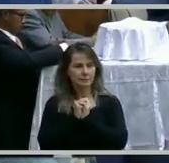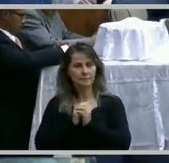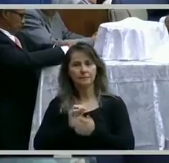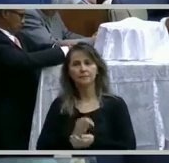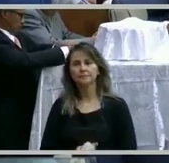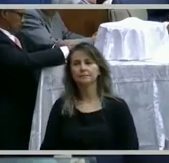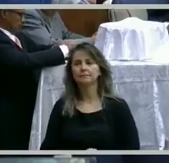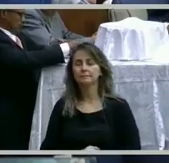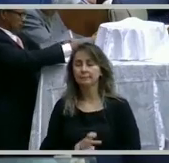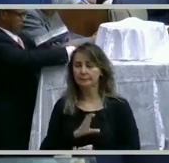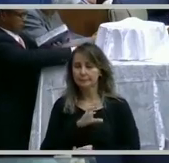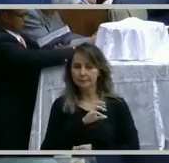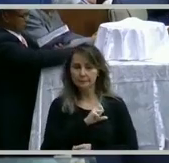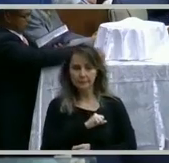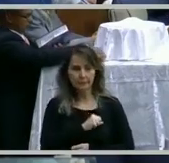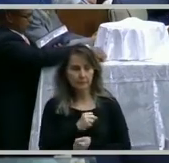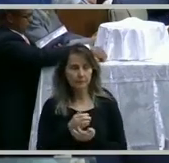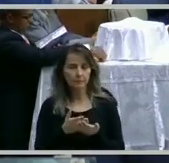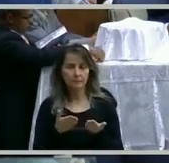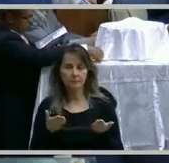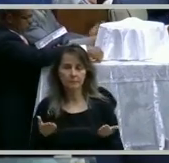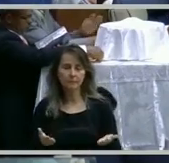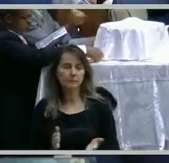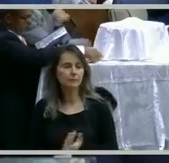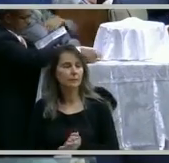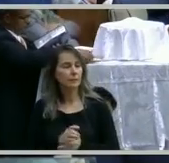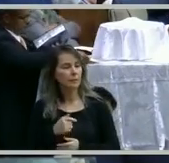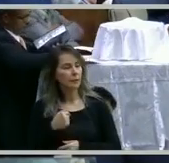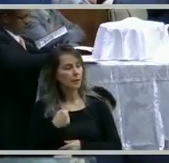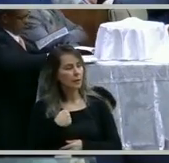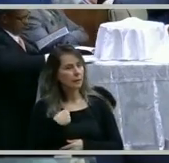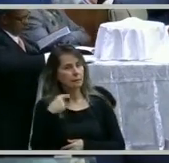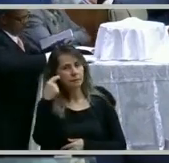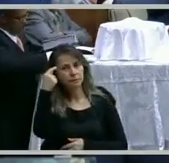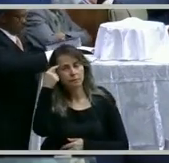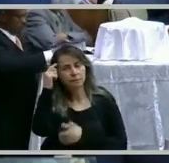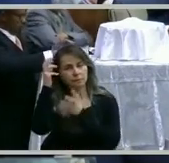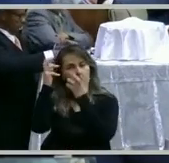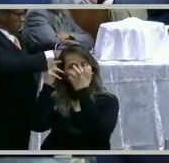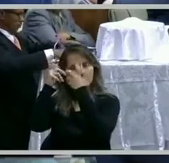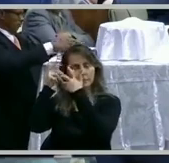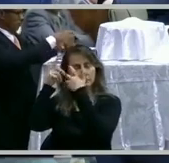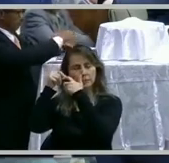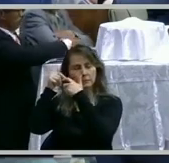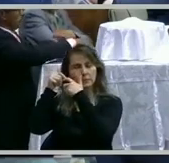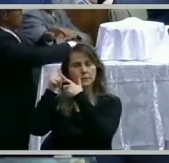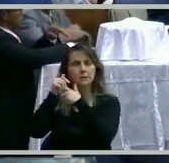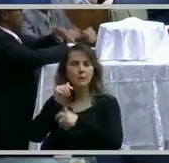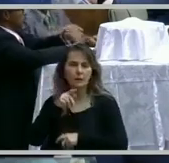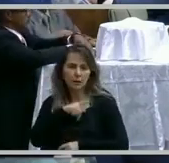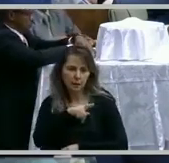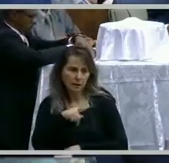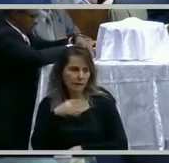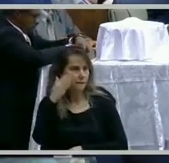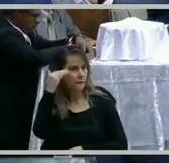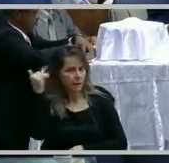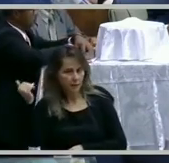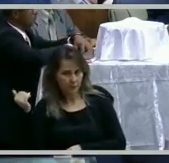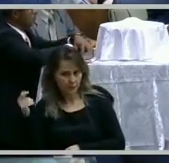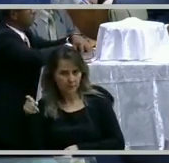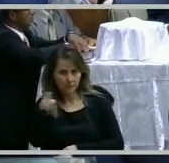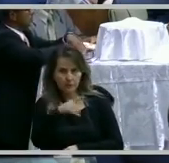Amém. Queridos, estava meditando nesta passagem que é bastante conhecida, e ela me persegue, eu